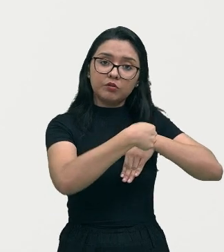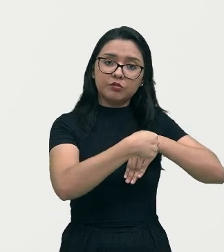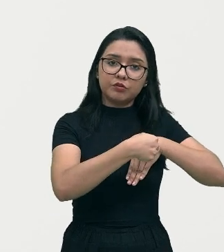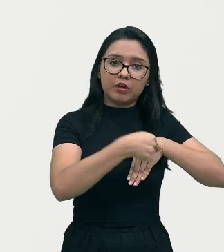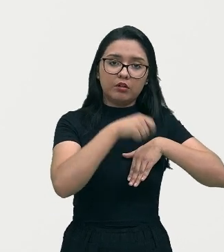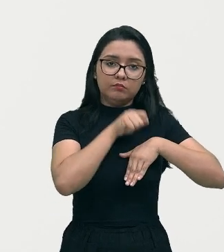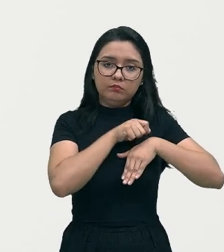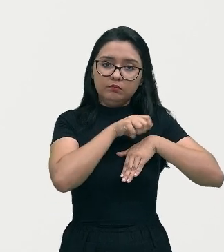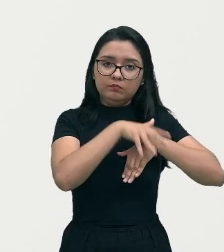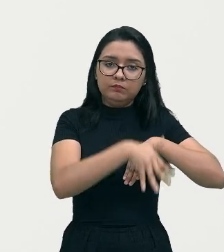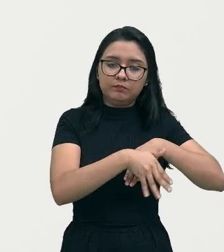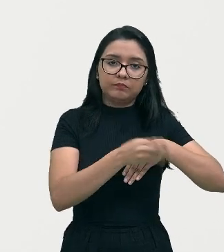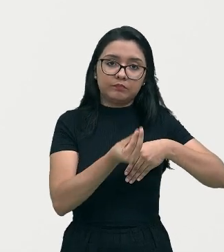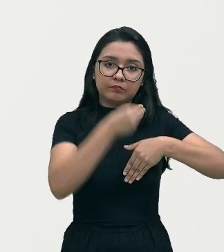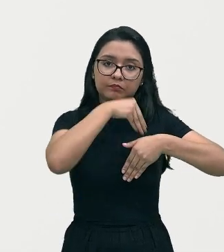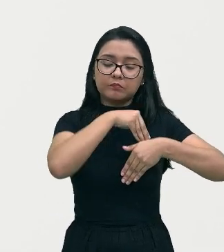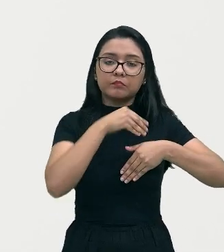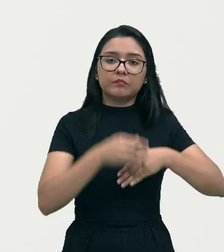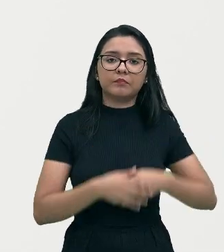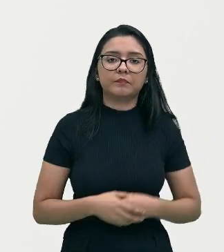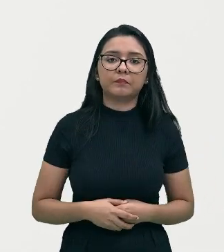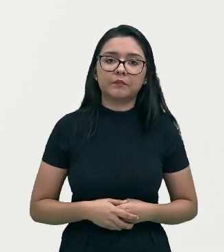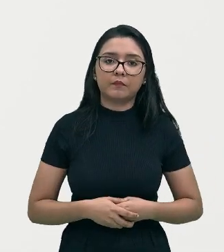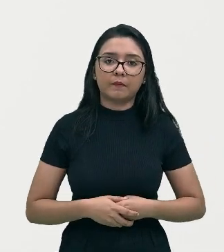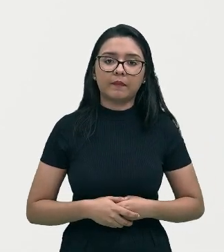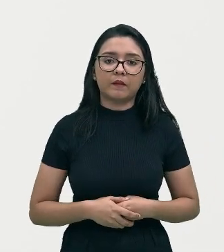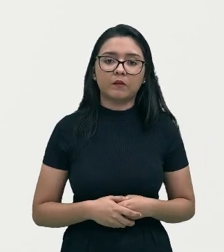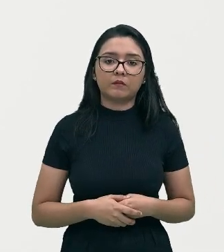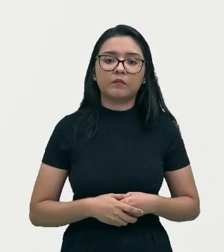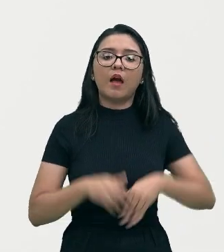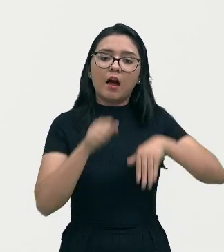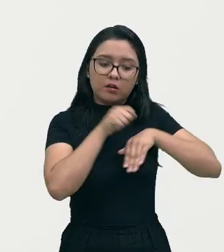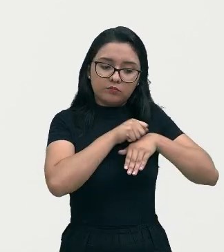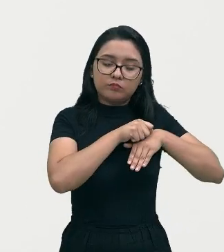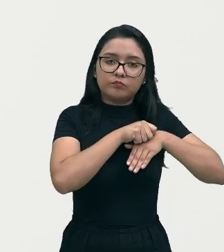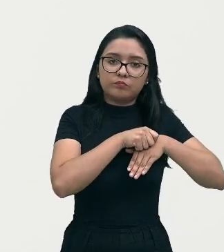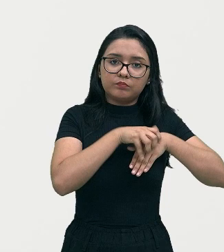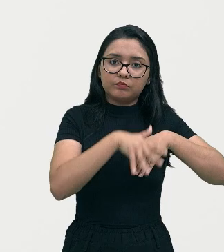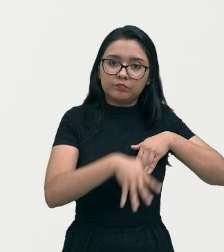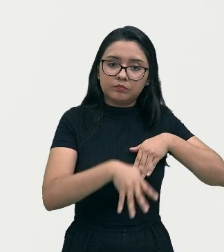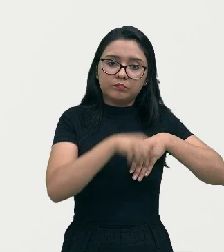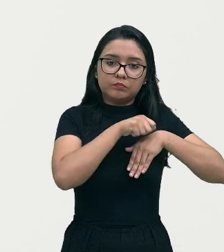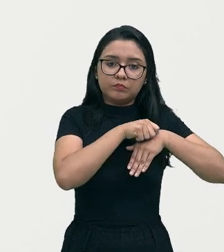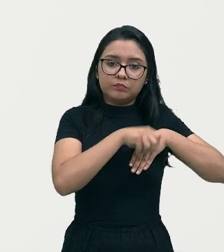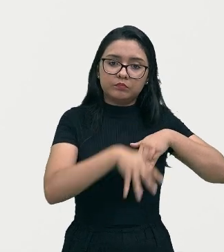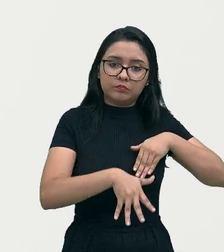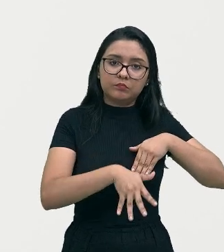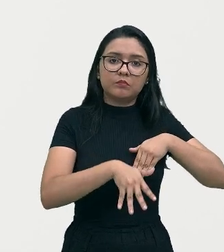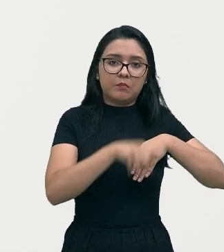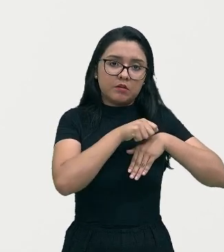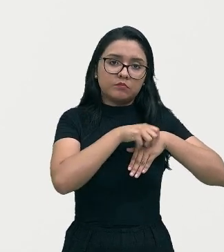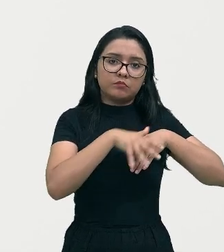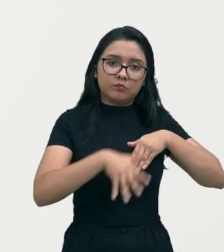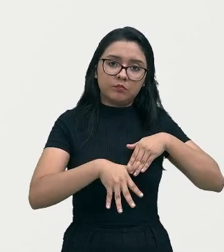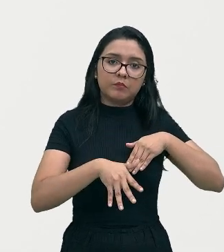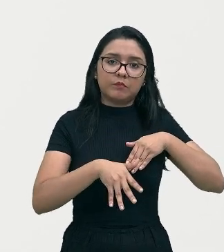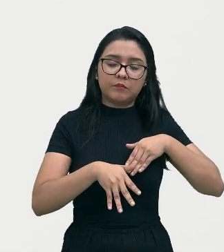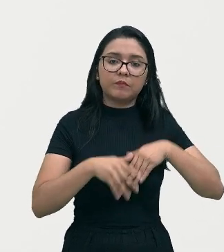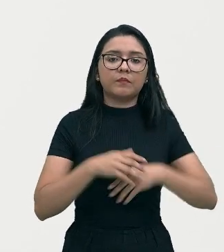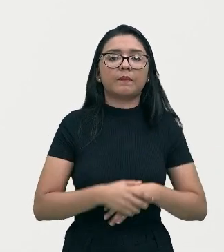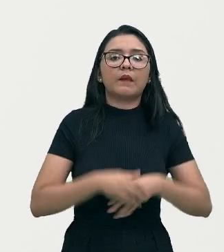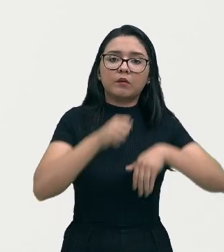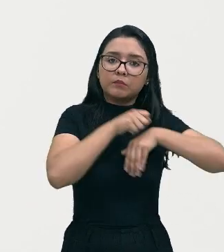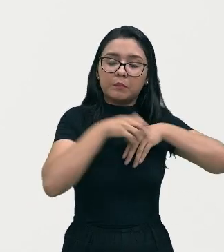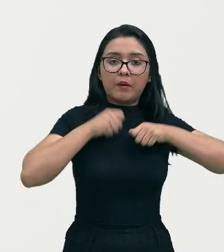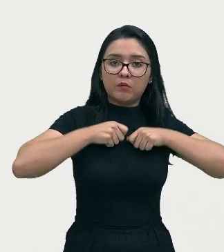ventrículo esquerdo, né? E aí ele vai o quê? Ser bombeado, né? Para sair do coração e para chegar até o restante do